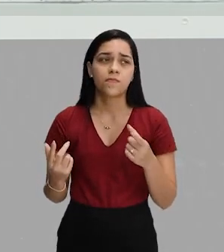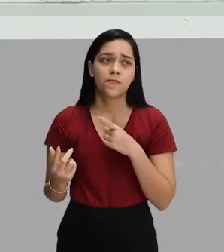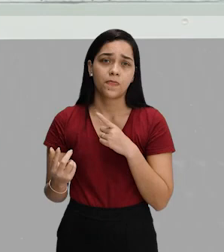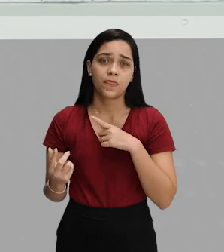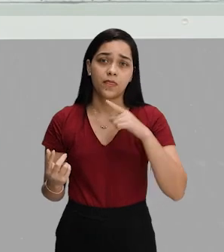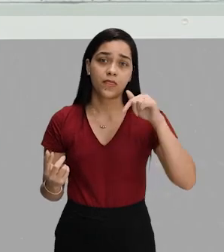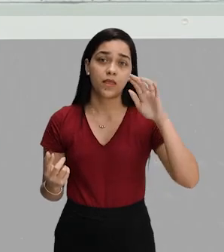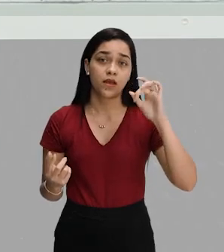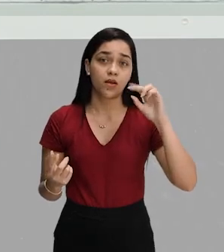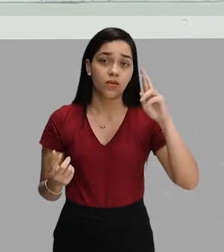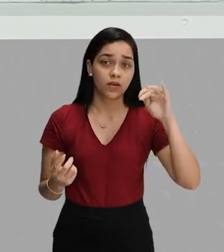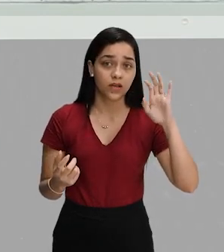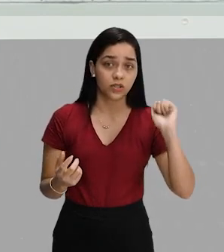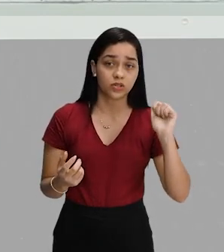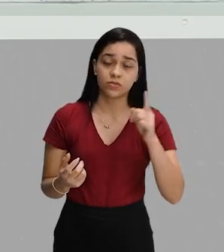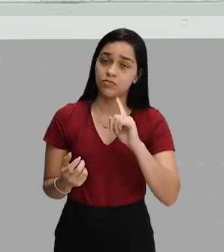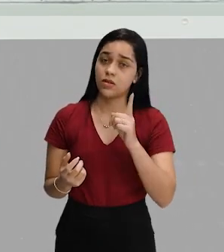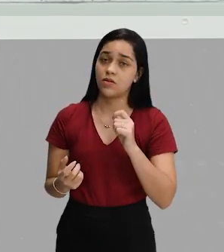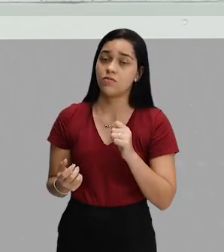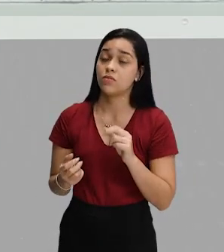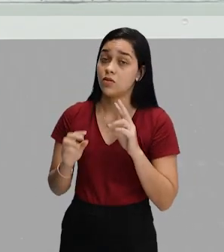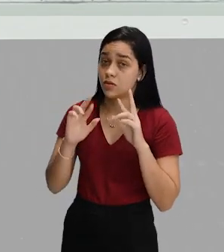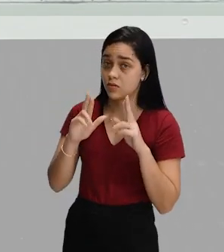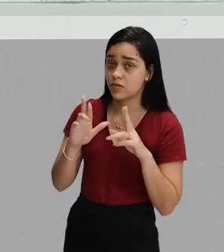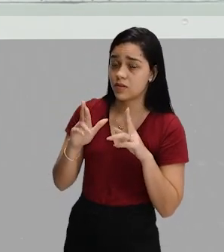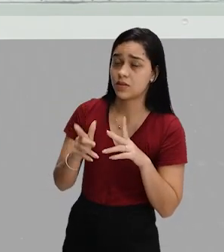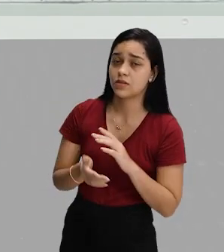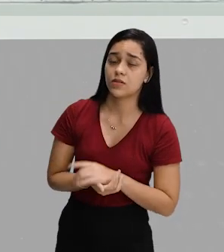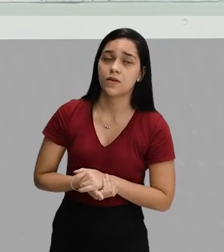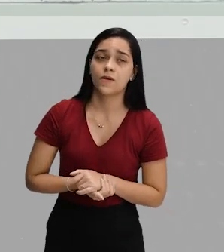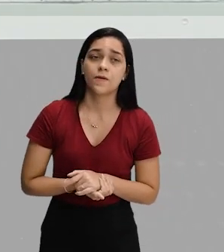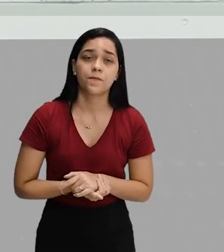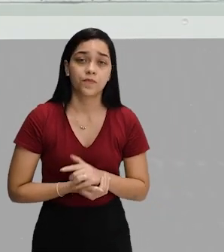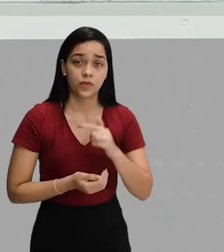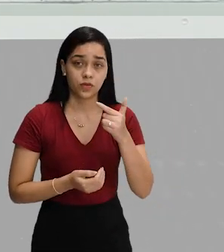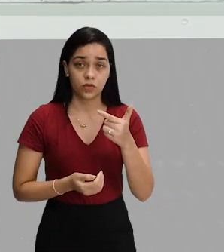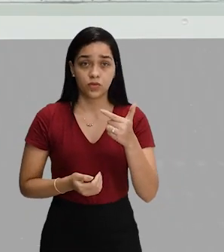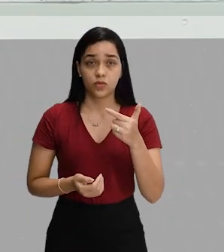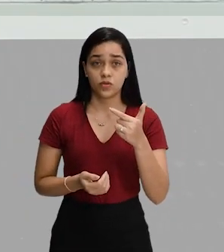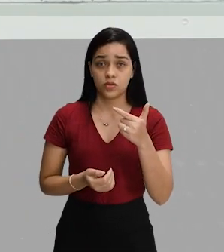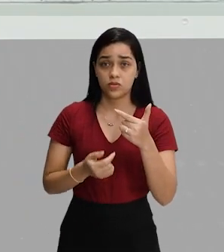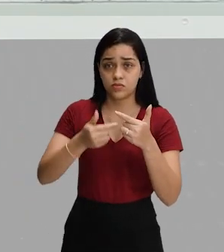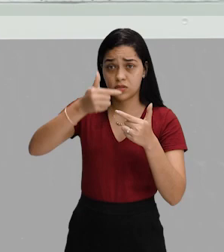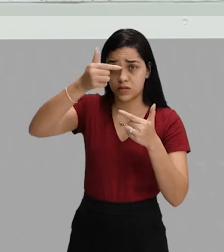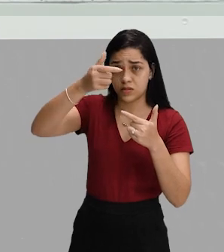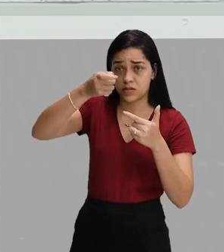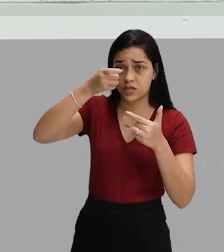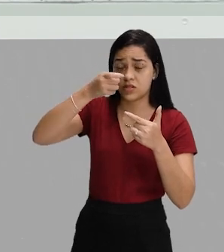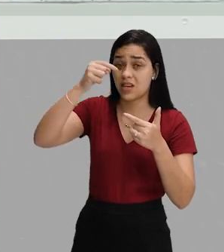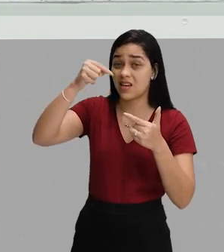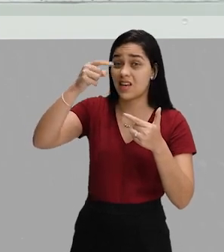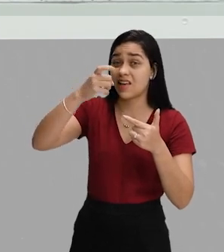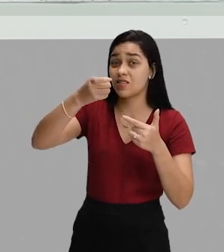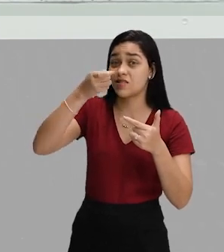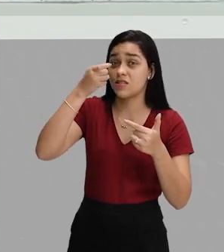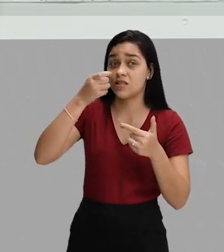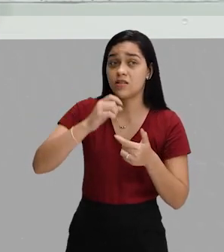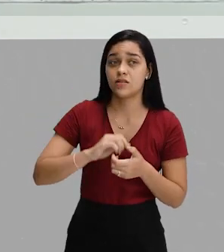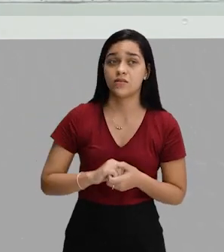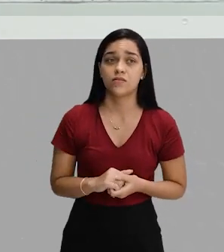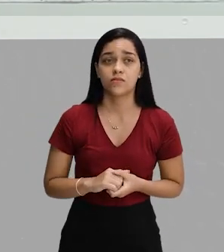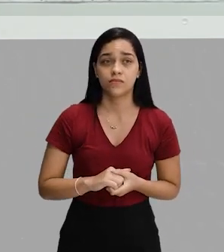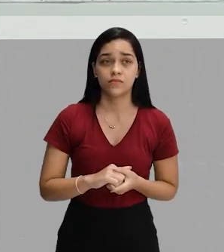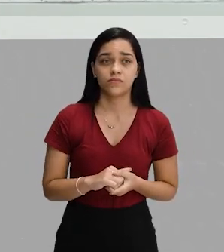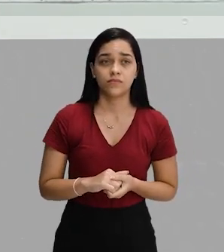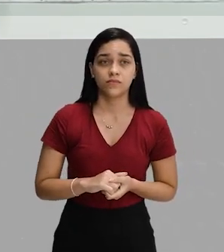função quadrática? Não. Olha só a diferença. Esse 2 está no expoente? Não. Quem está no expoente é quem? O